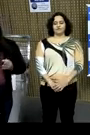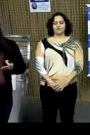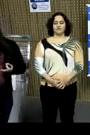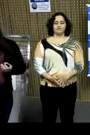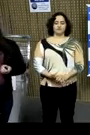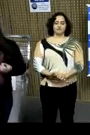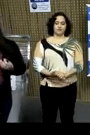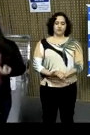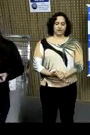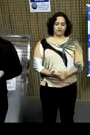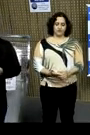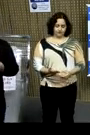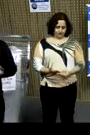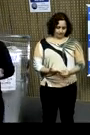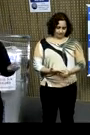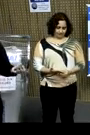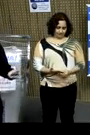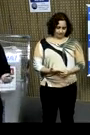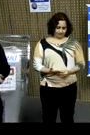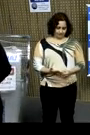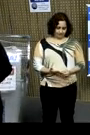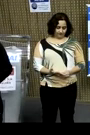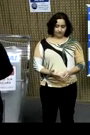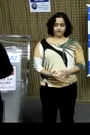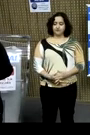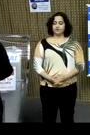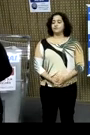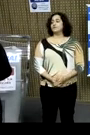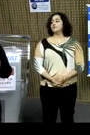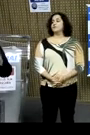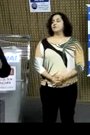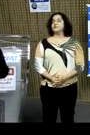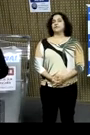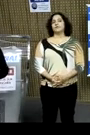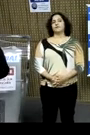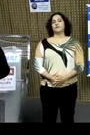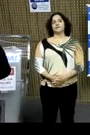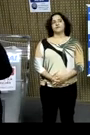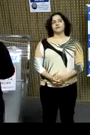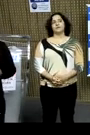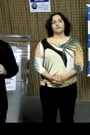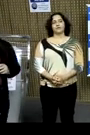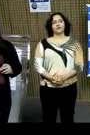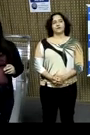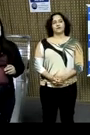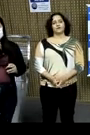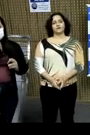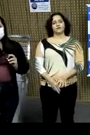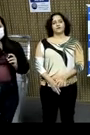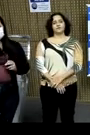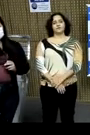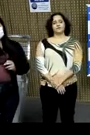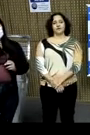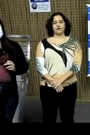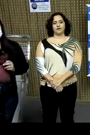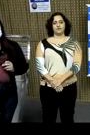O percentual de gestantes encaminhadas à visita de maternidade não houve, devido à suspensão das próprias visitas na maternidade,